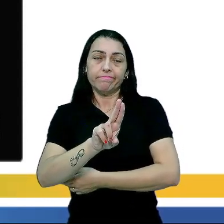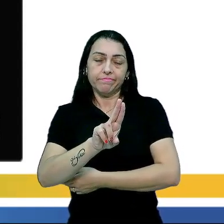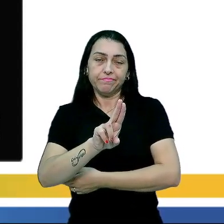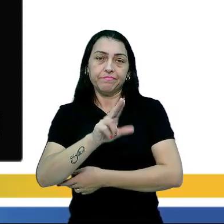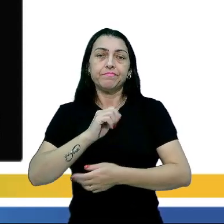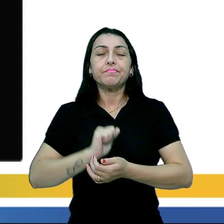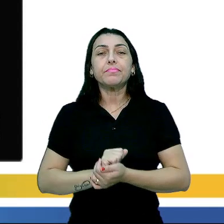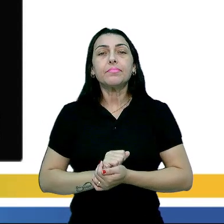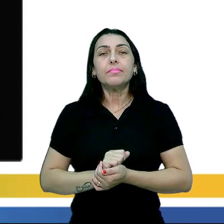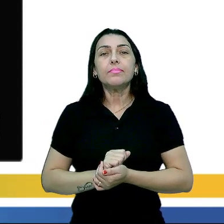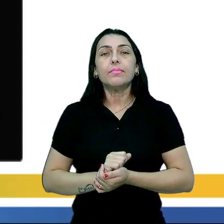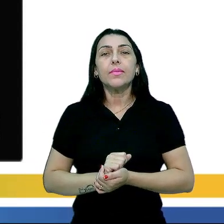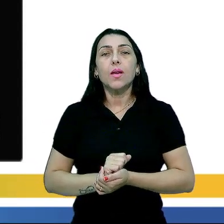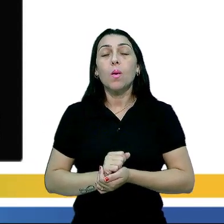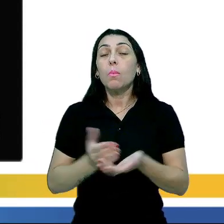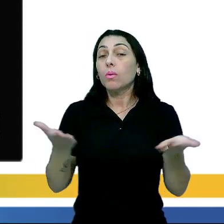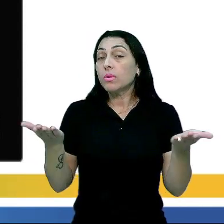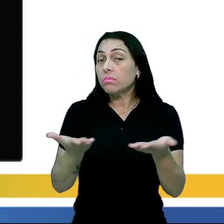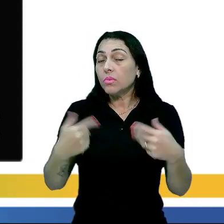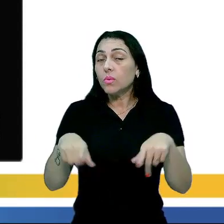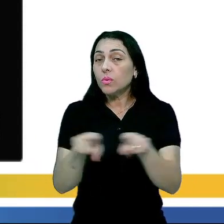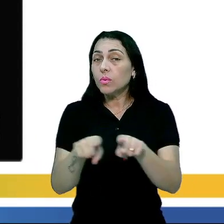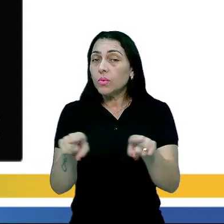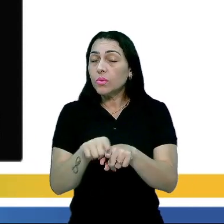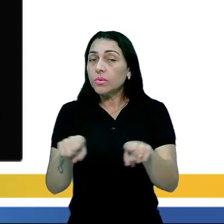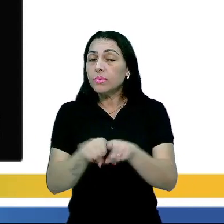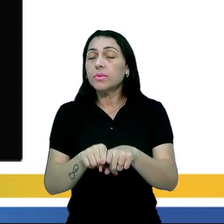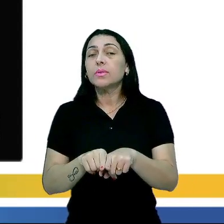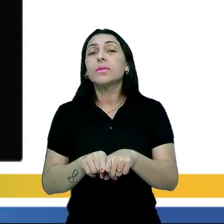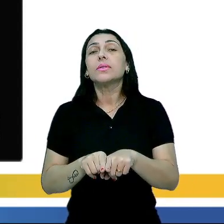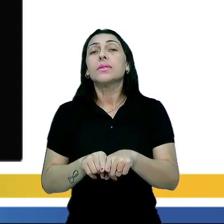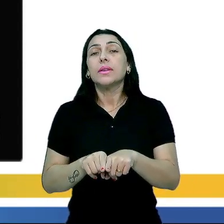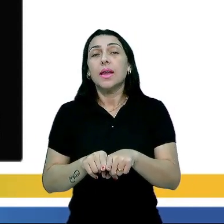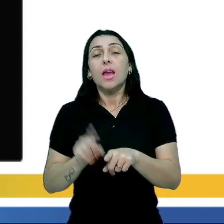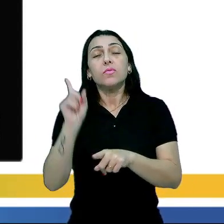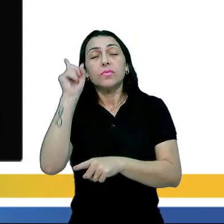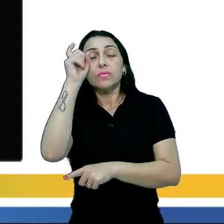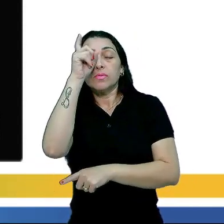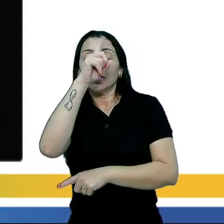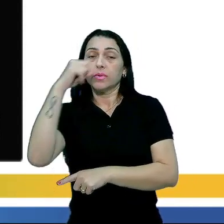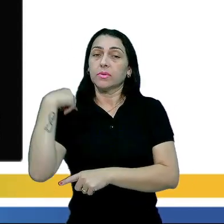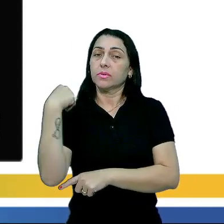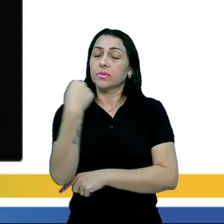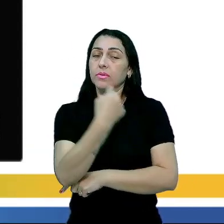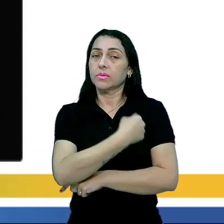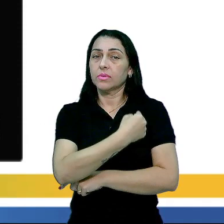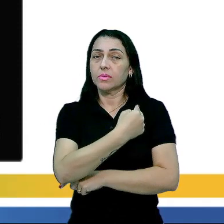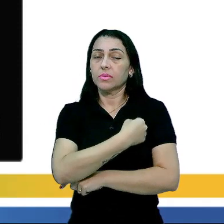necessário. Então, por outro lado, é muito complicado a gente